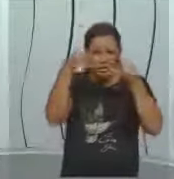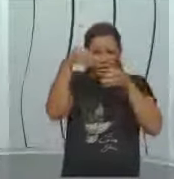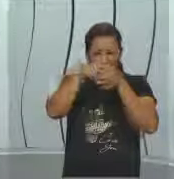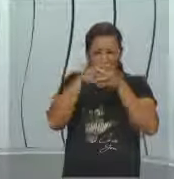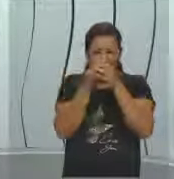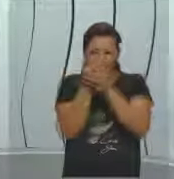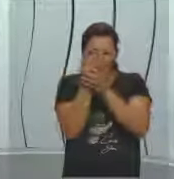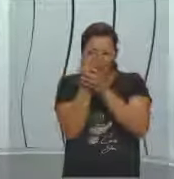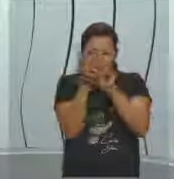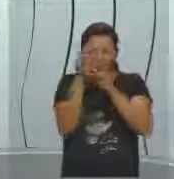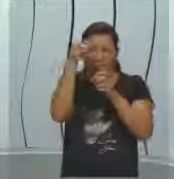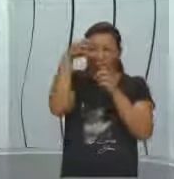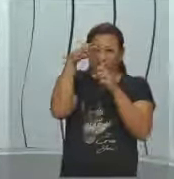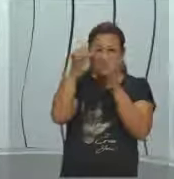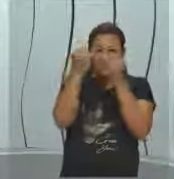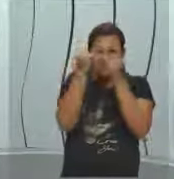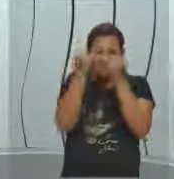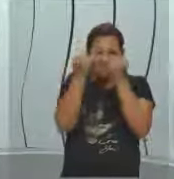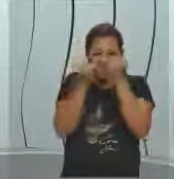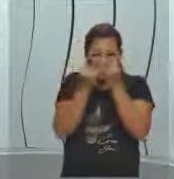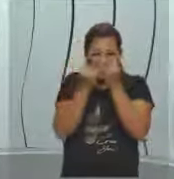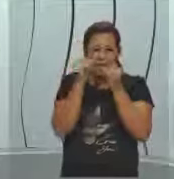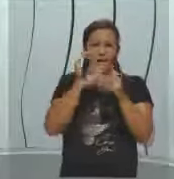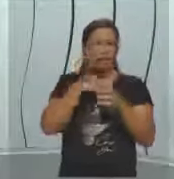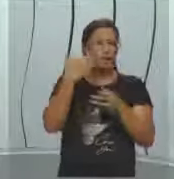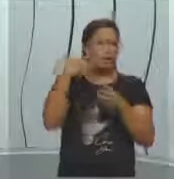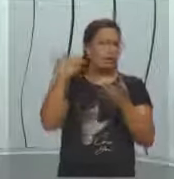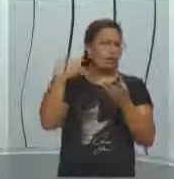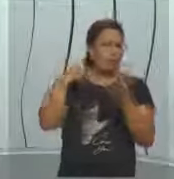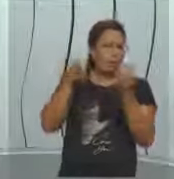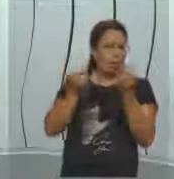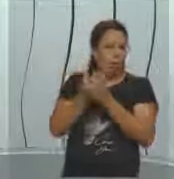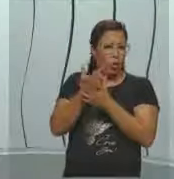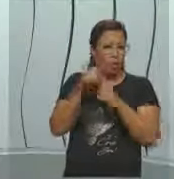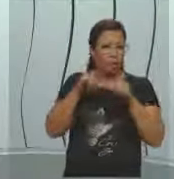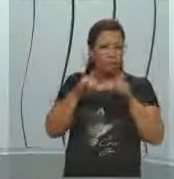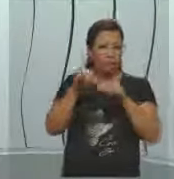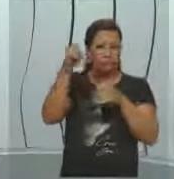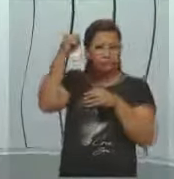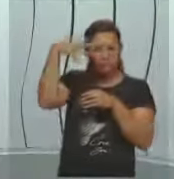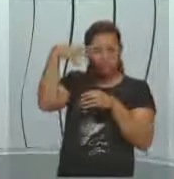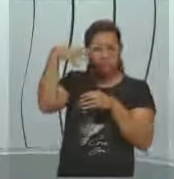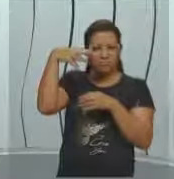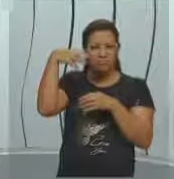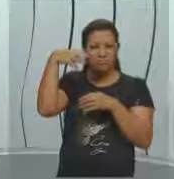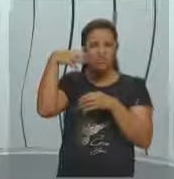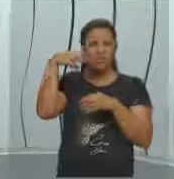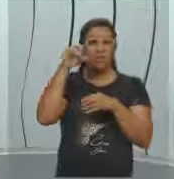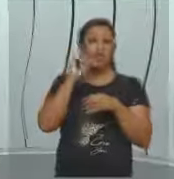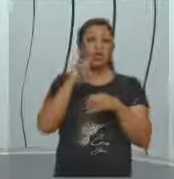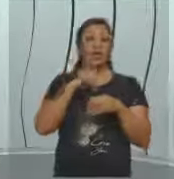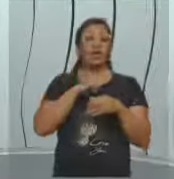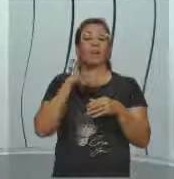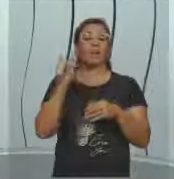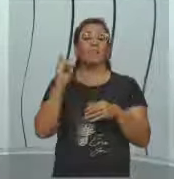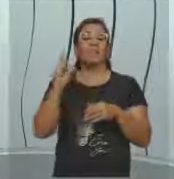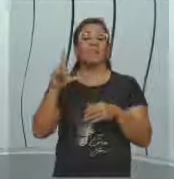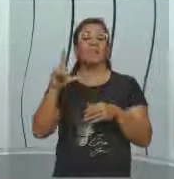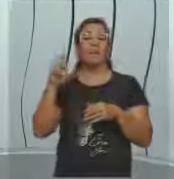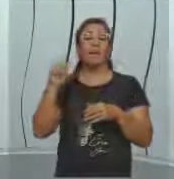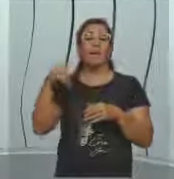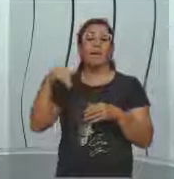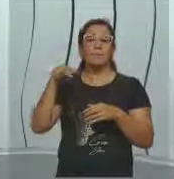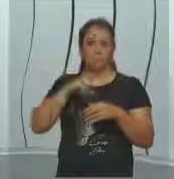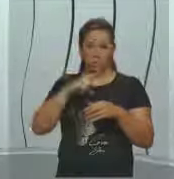lâmpada, beleza? Antigamente, as lâmpadas que a gente comprava no supermercado eram lâmpadas de filamento. Você tinha